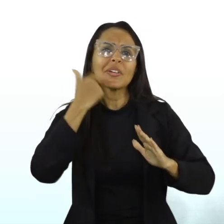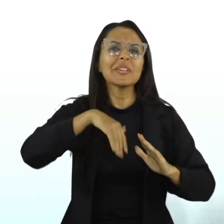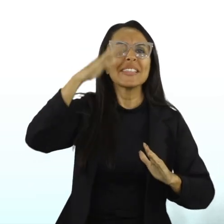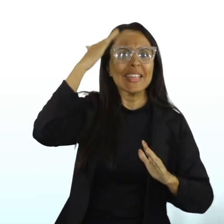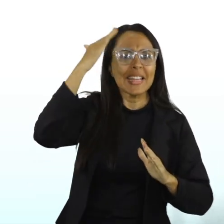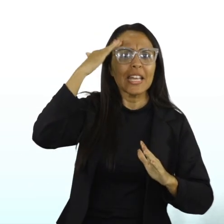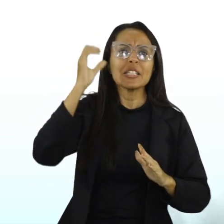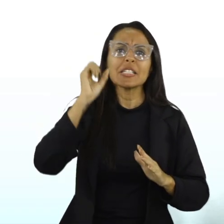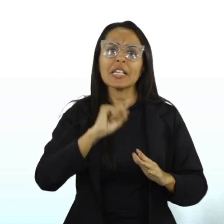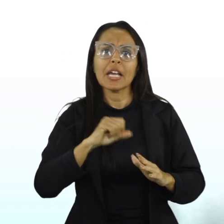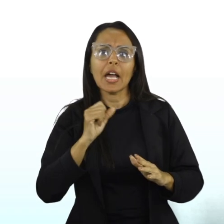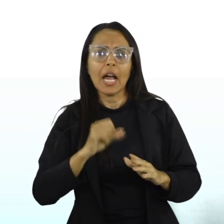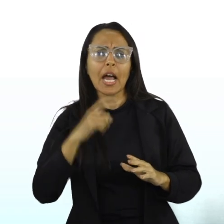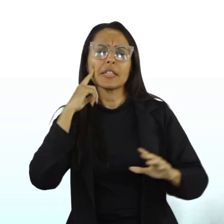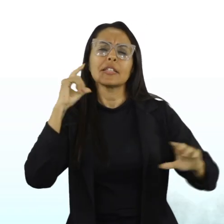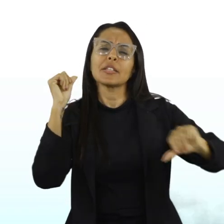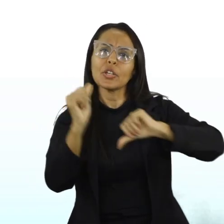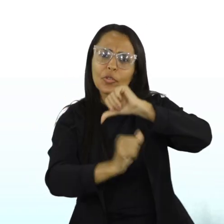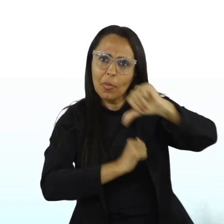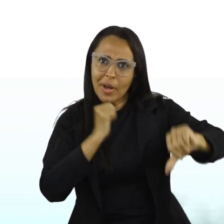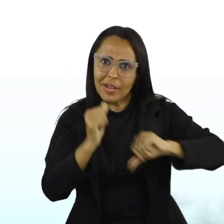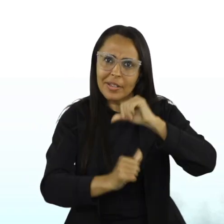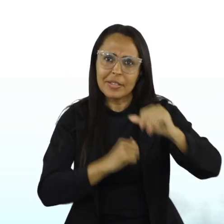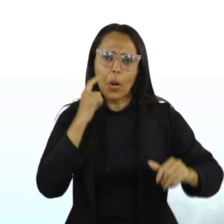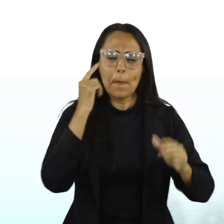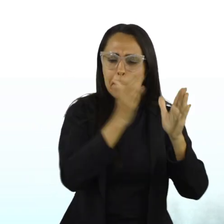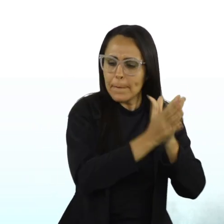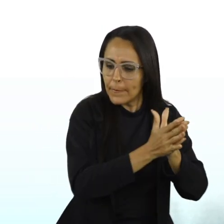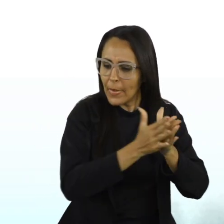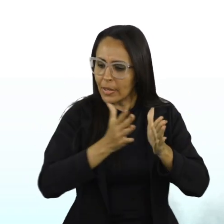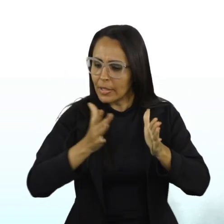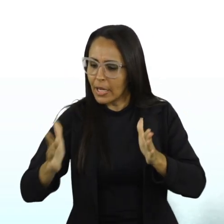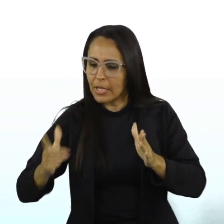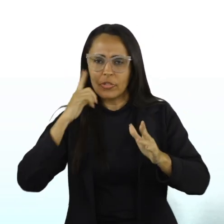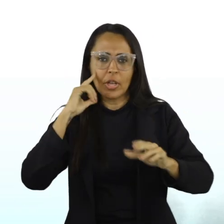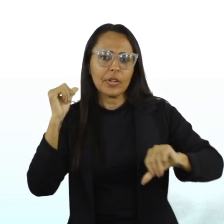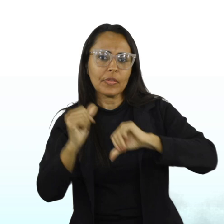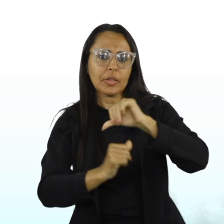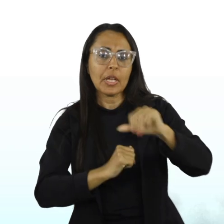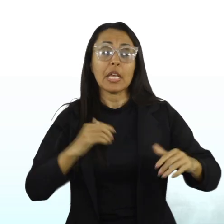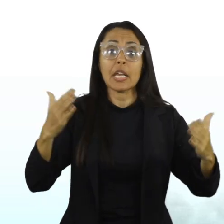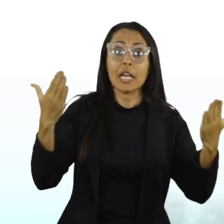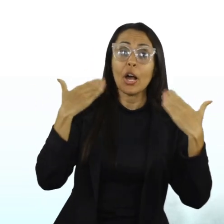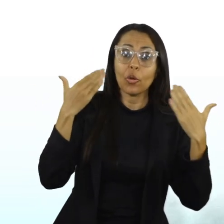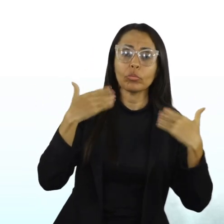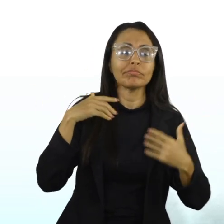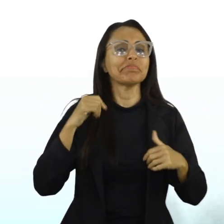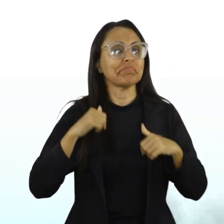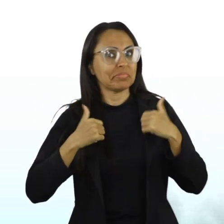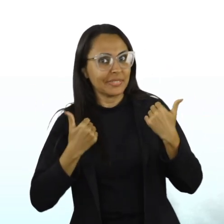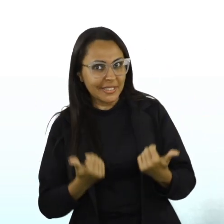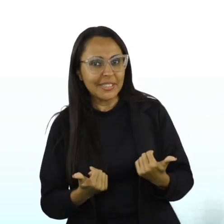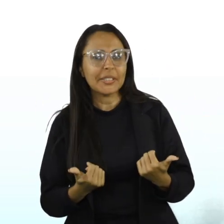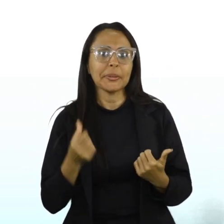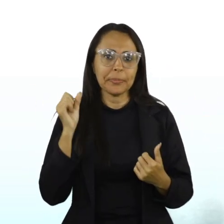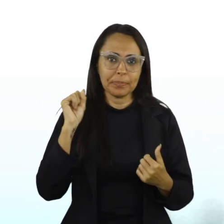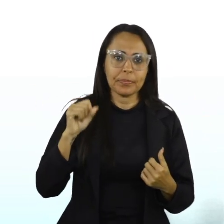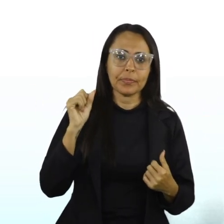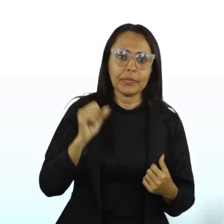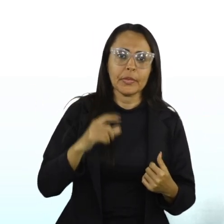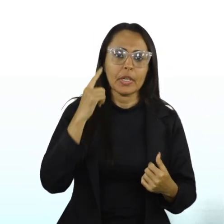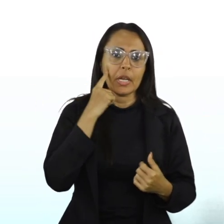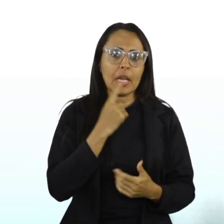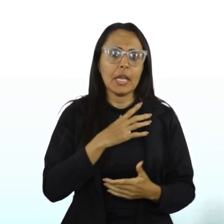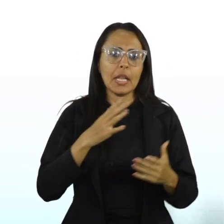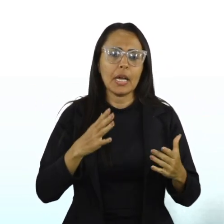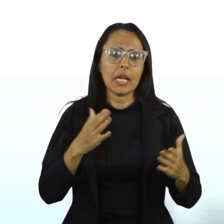que na maioria das transformações, parte da energia se converte em calor, pois é, ou seja, essa